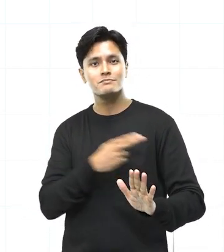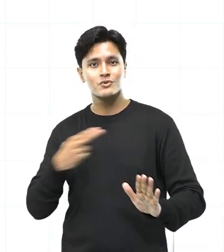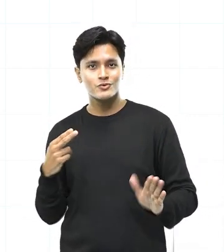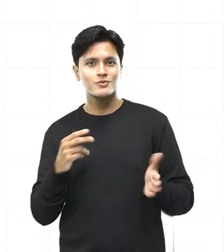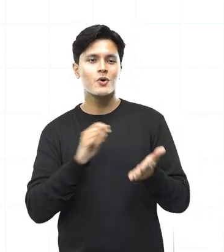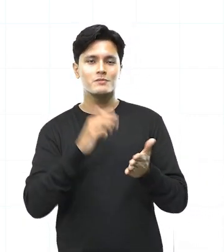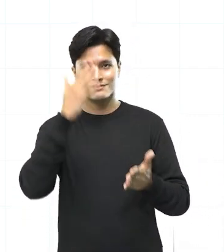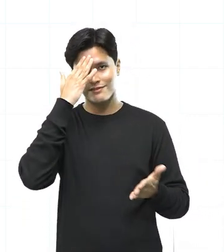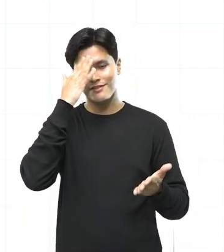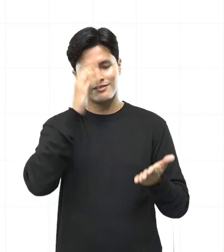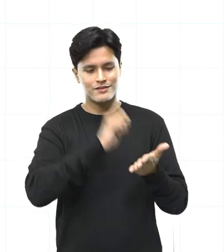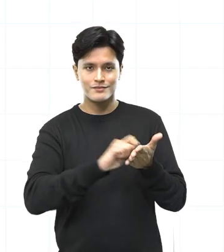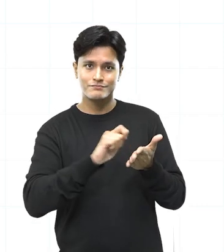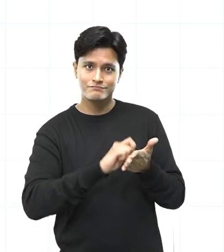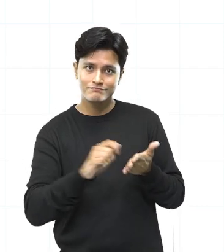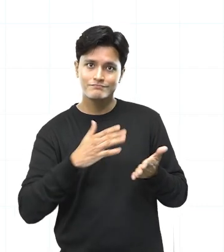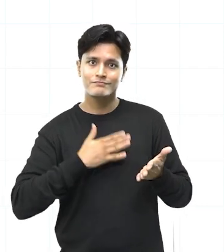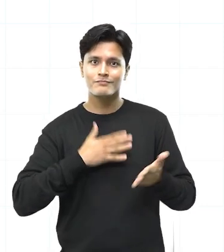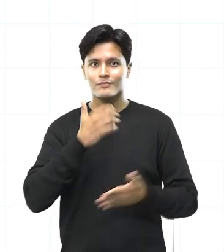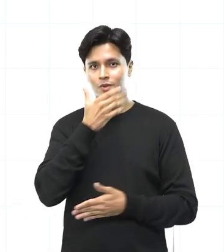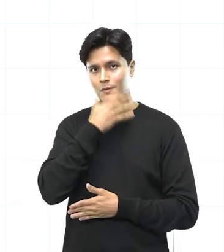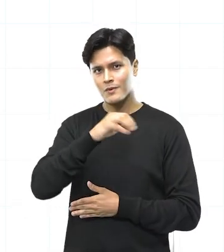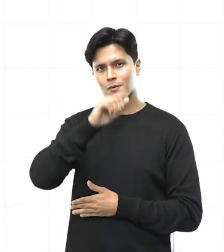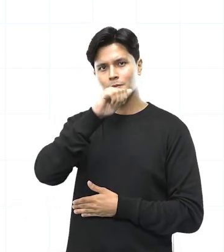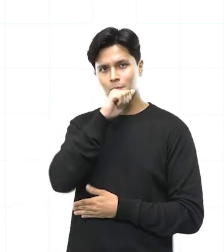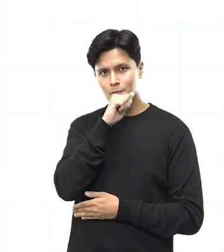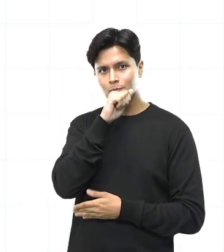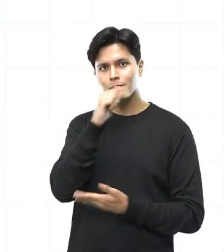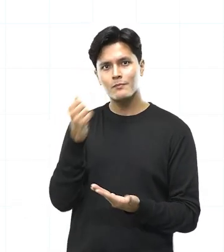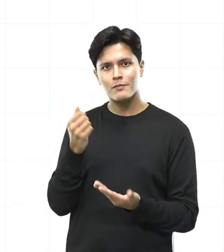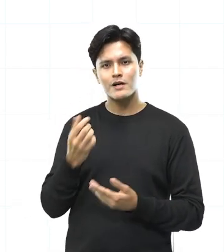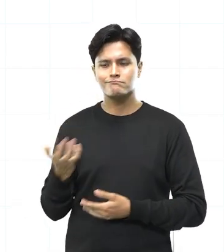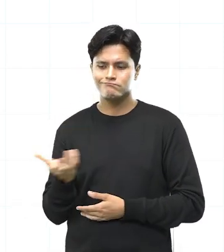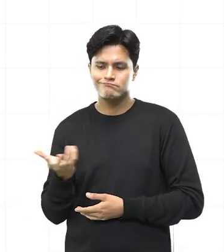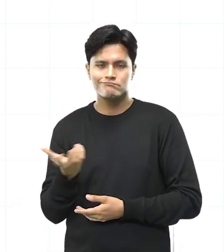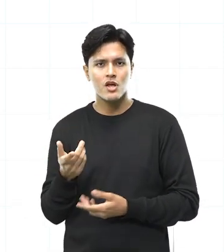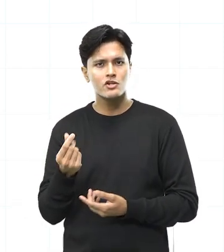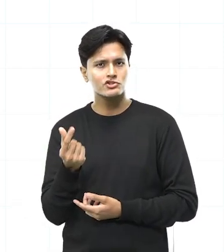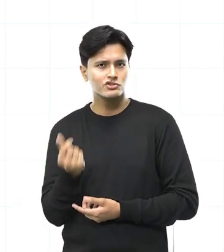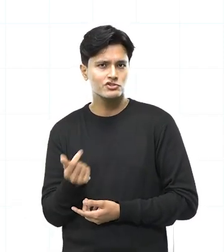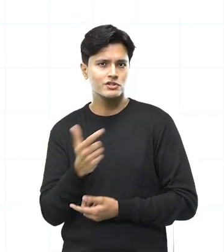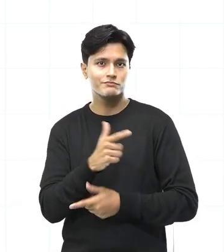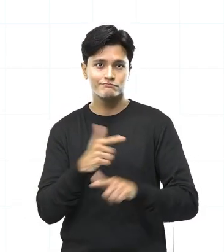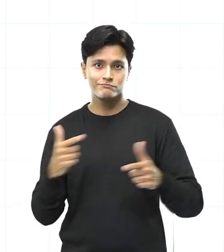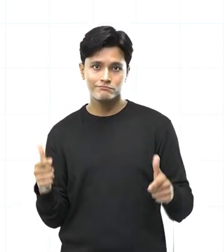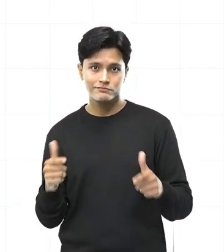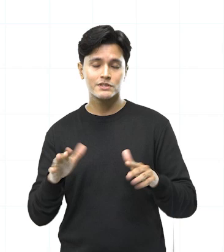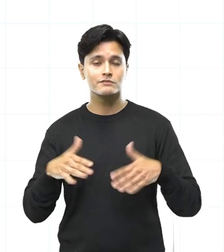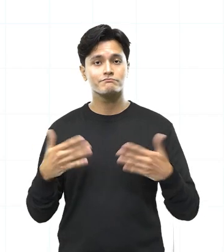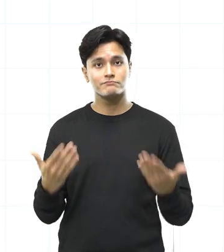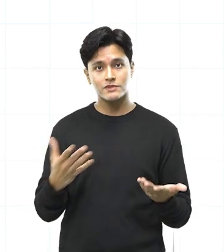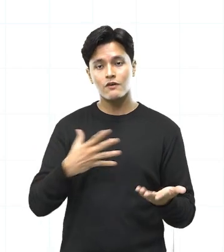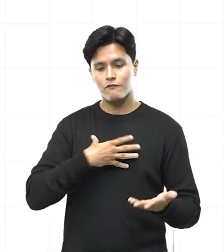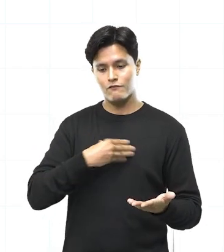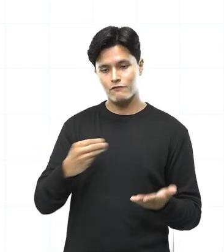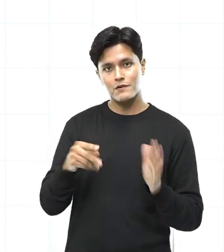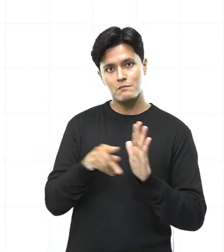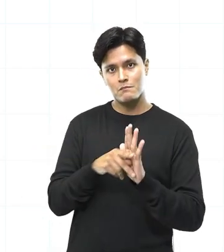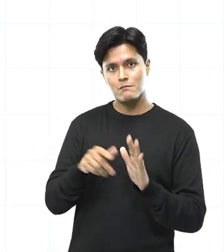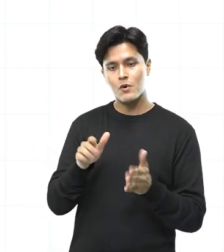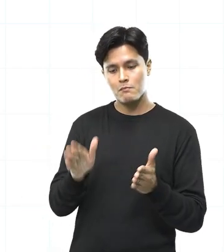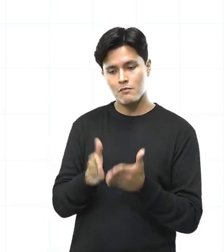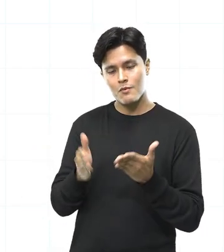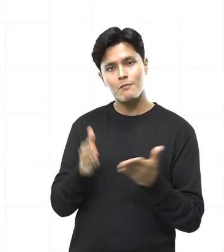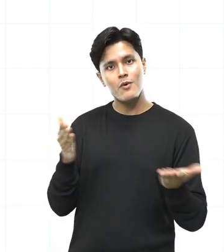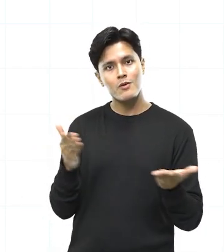pai, coitadinho, vivia sem cobre, e o fio do pobre não pode estudar. Meu